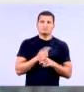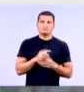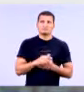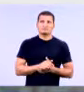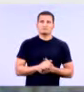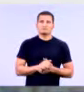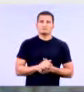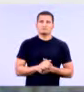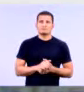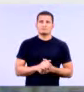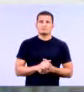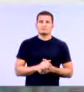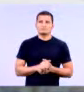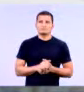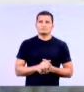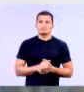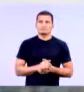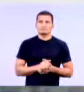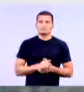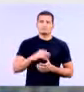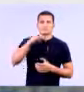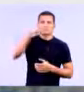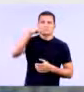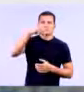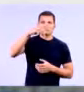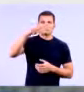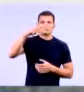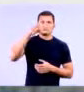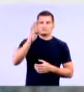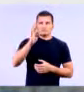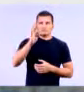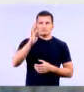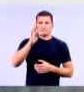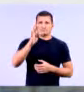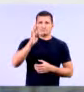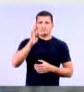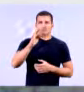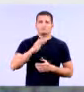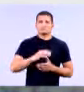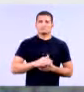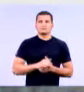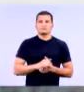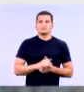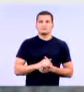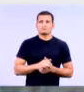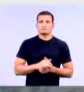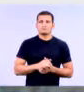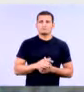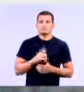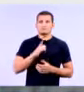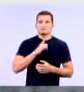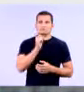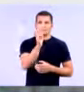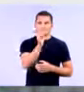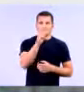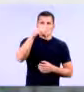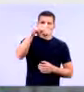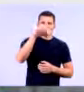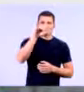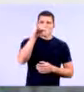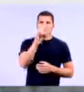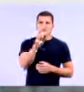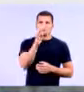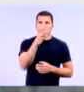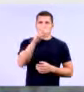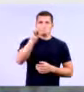PowerPoint, porque a extensão .ppt é do PowerPoint, que tem a palavra meio ambiente. Então, nós temos aqui,